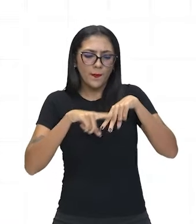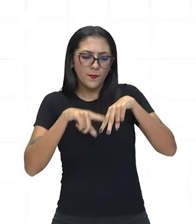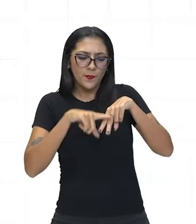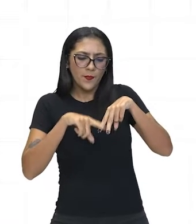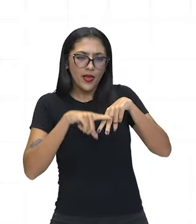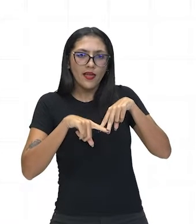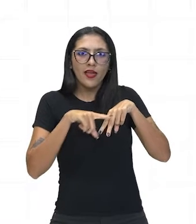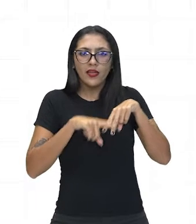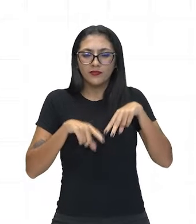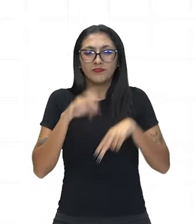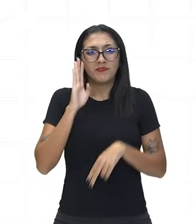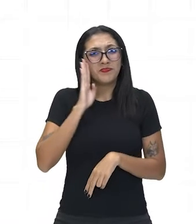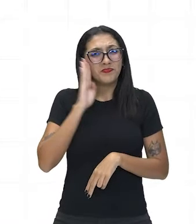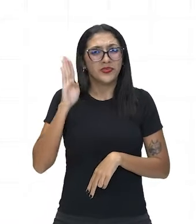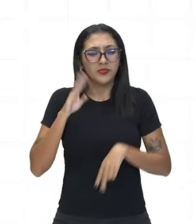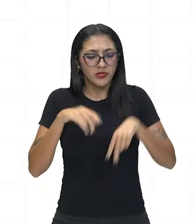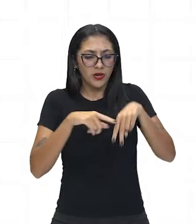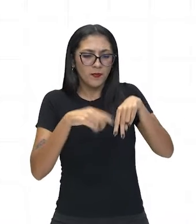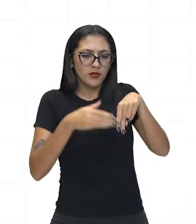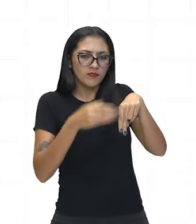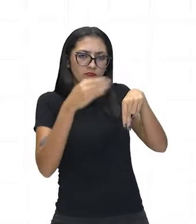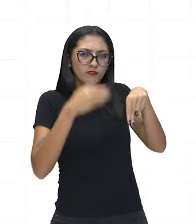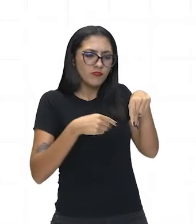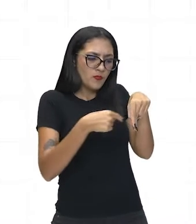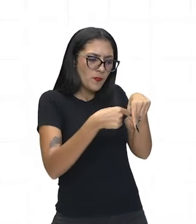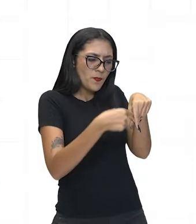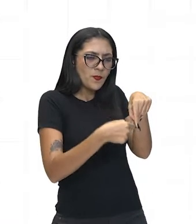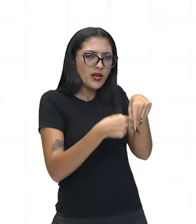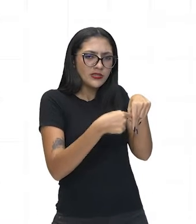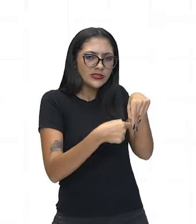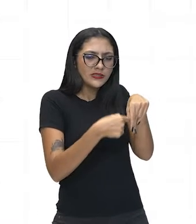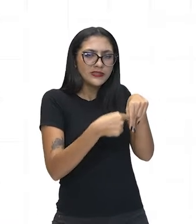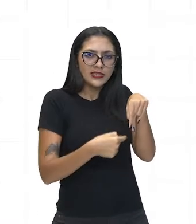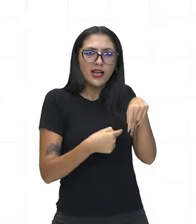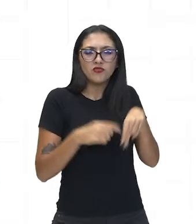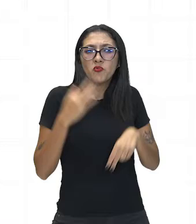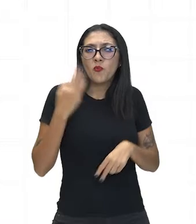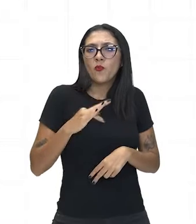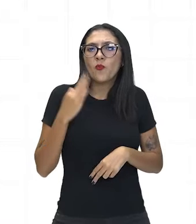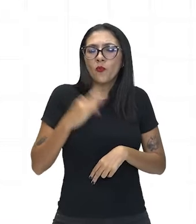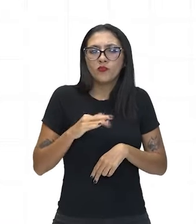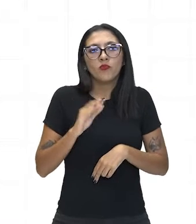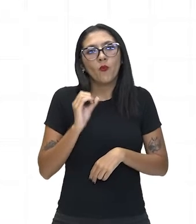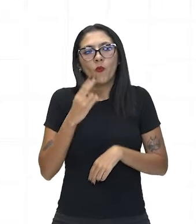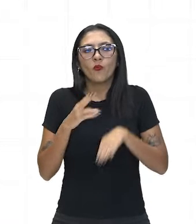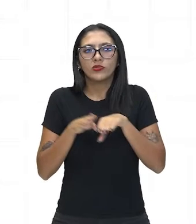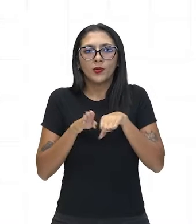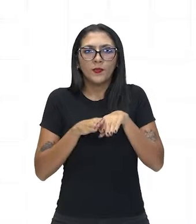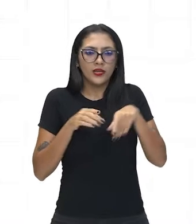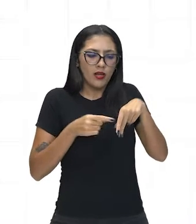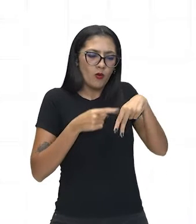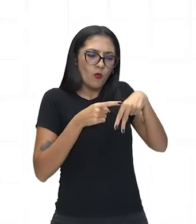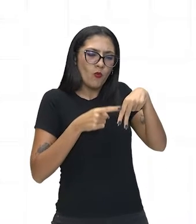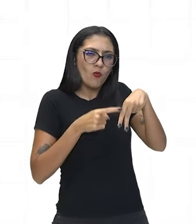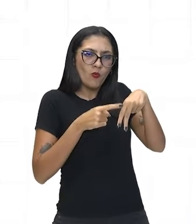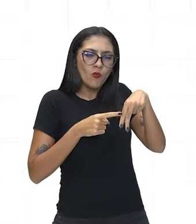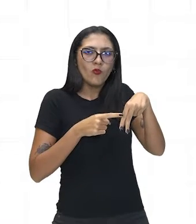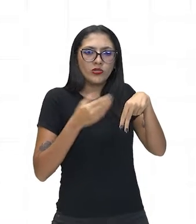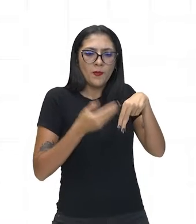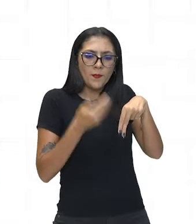especialmente nessa região ali da panturrilha e na parte de trás da coxa. Então, a